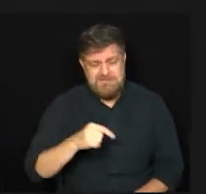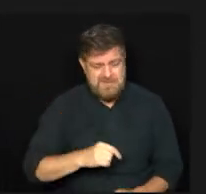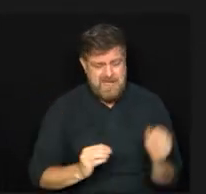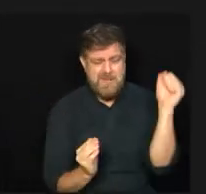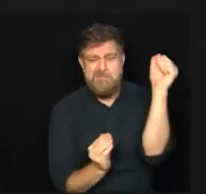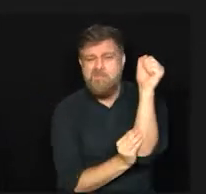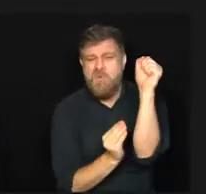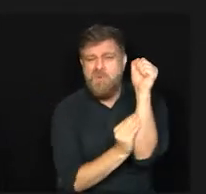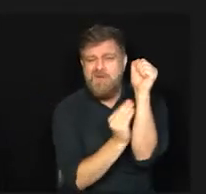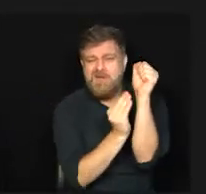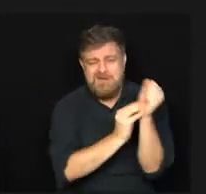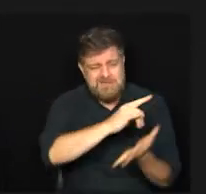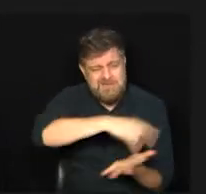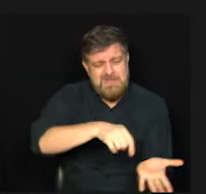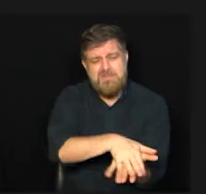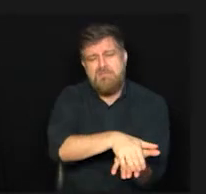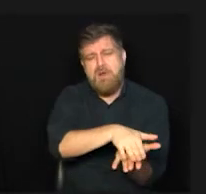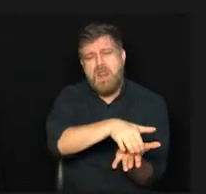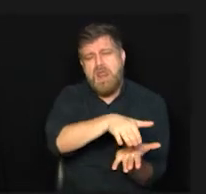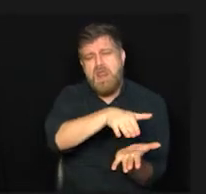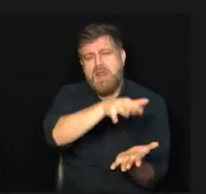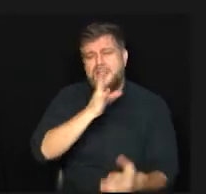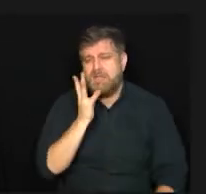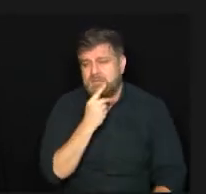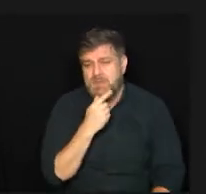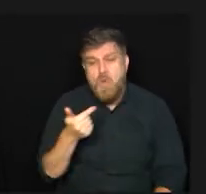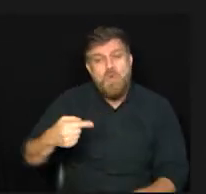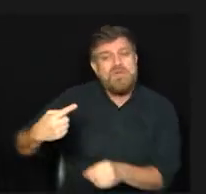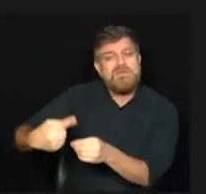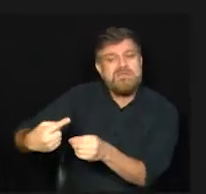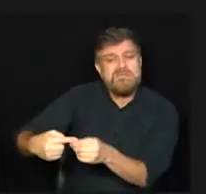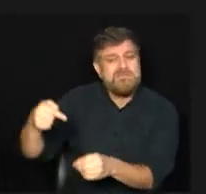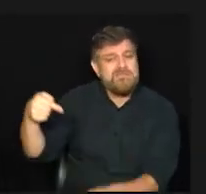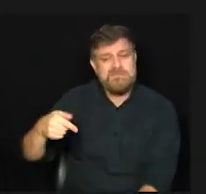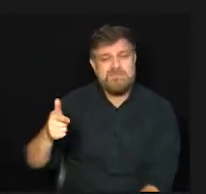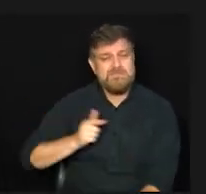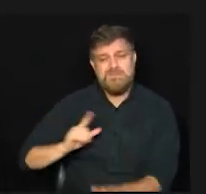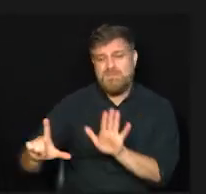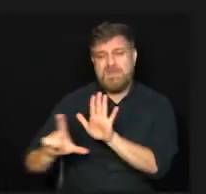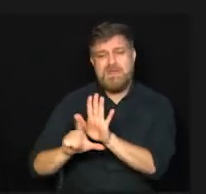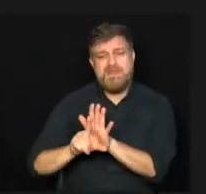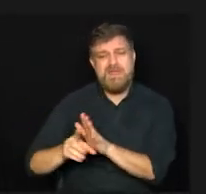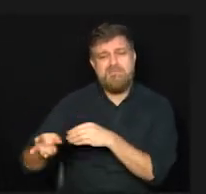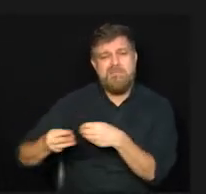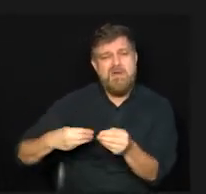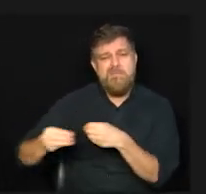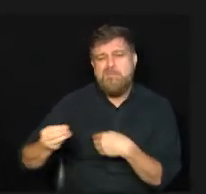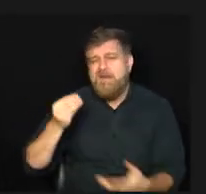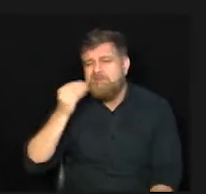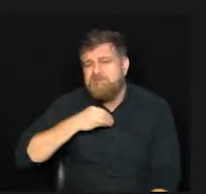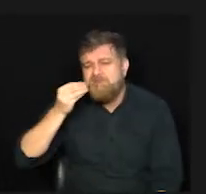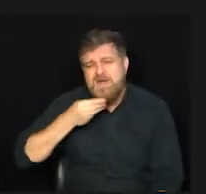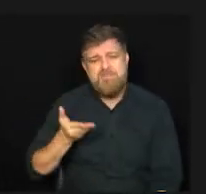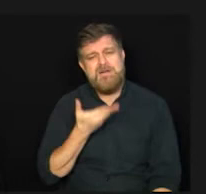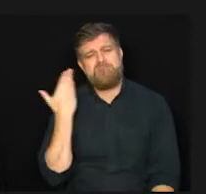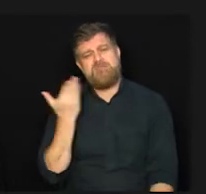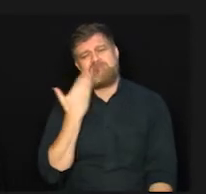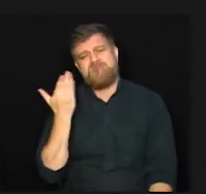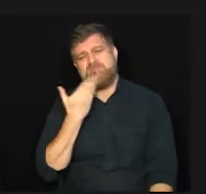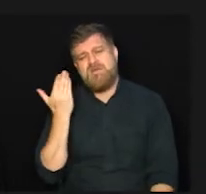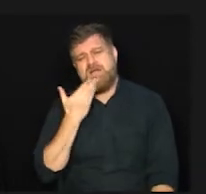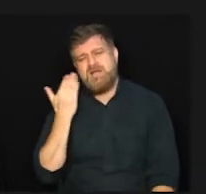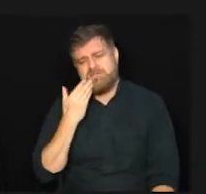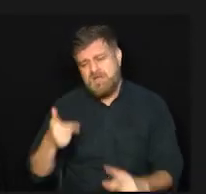mais demorado, enquanto outras cidades têm leis muito mais flexíveis, muito mais fáceis de acontecer, né? Muito